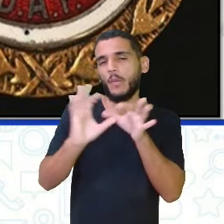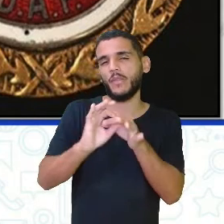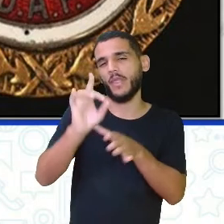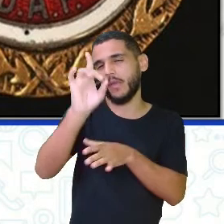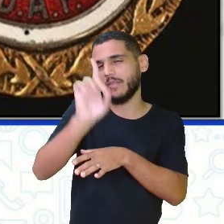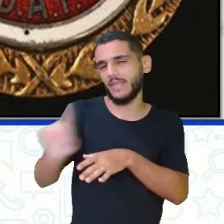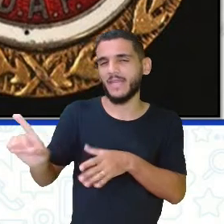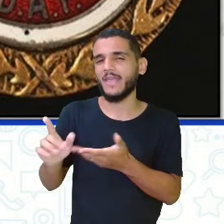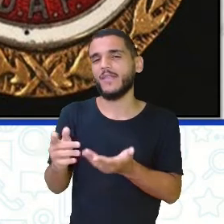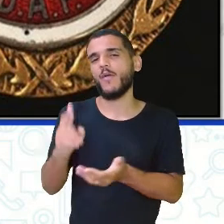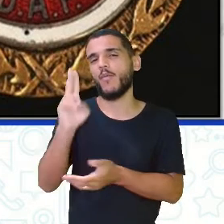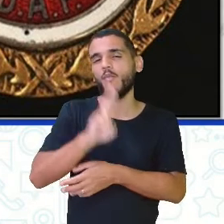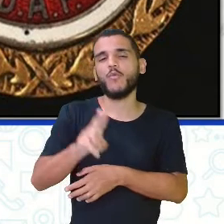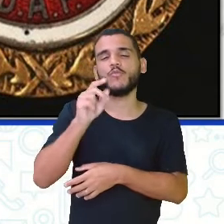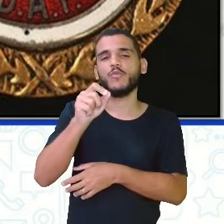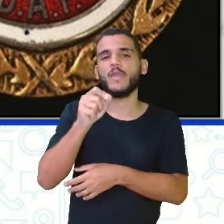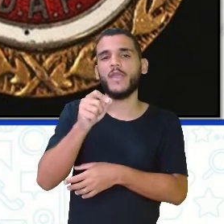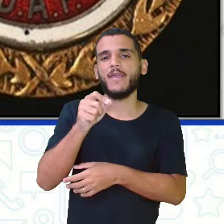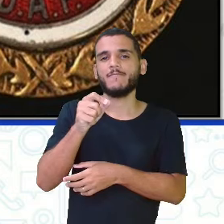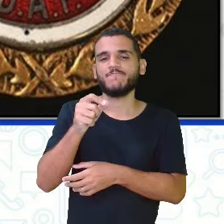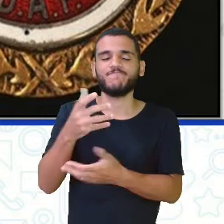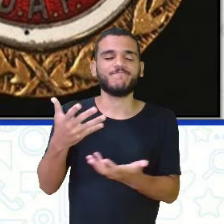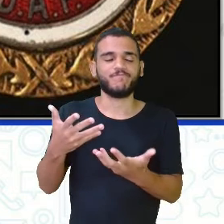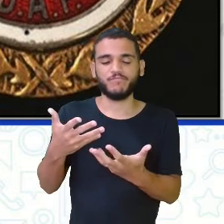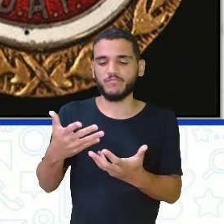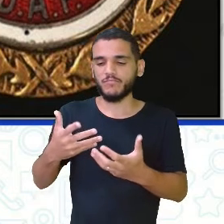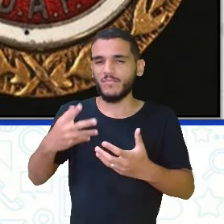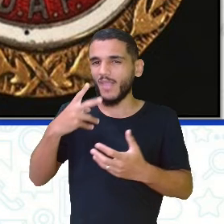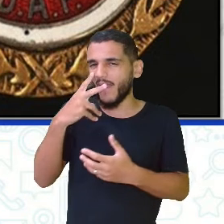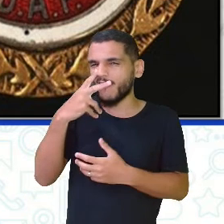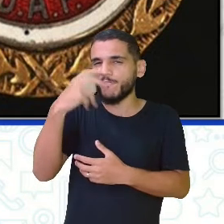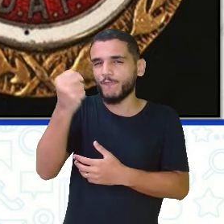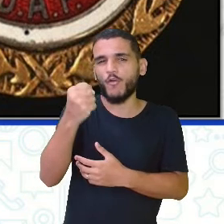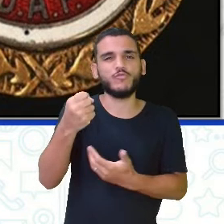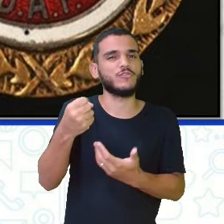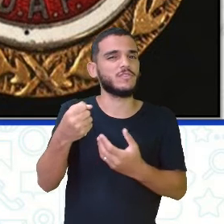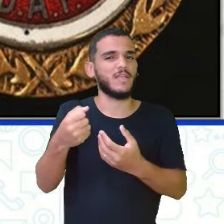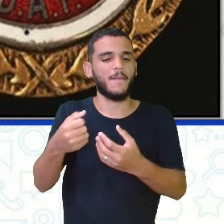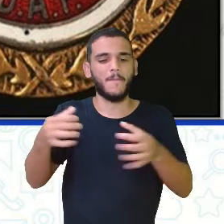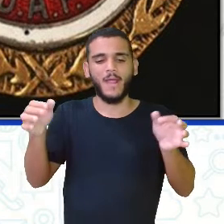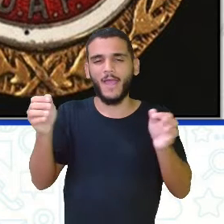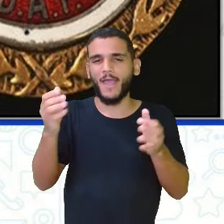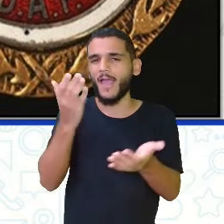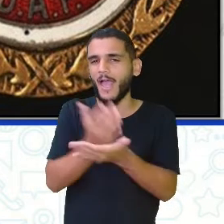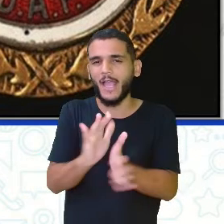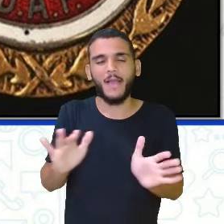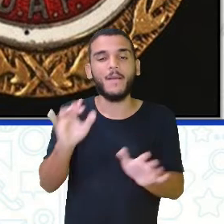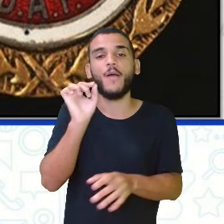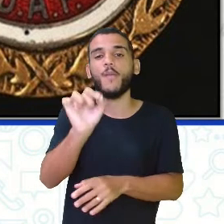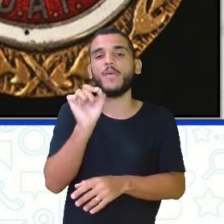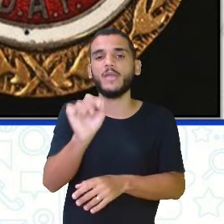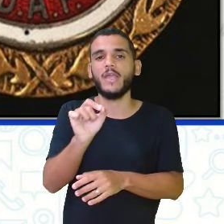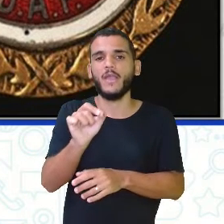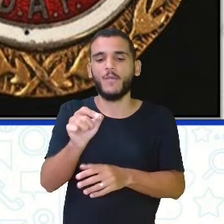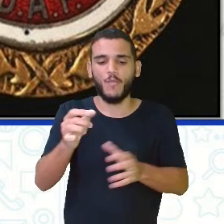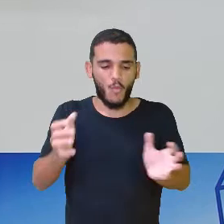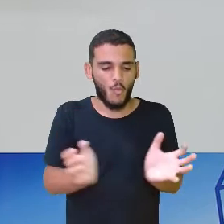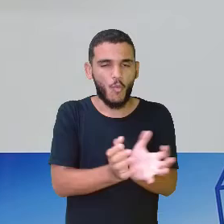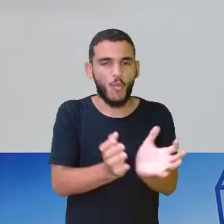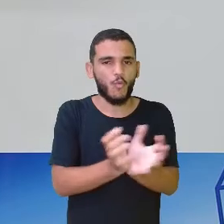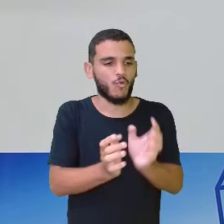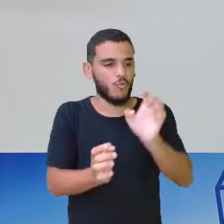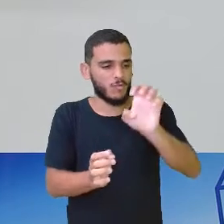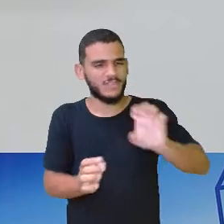para acabar com as manifestações de esquerda. Então vejam, um partido que